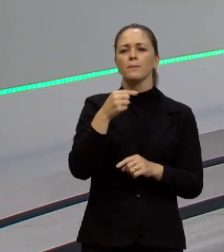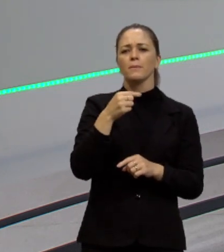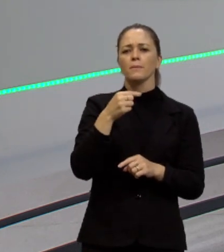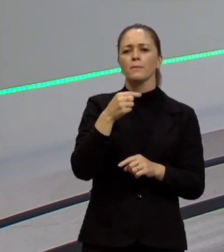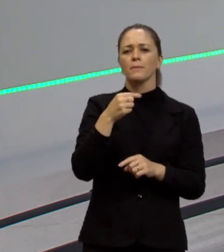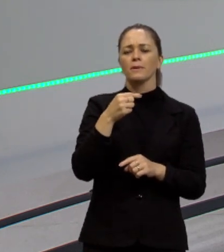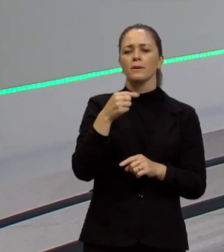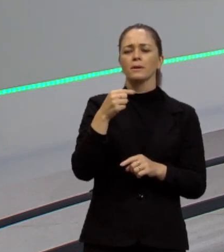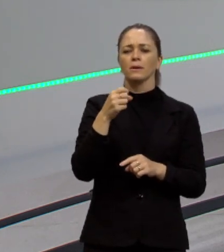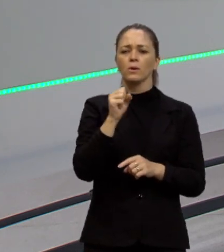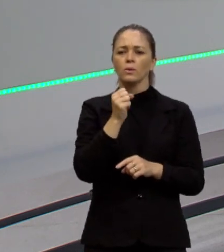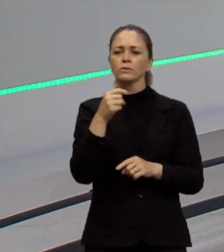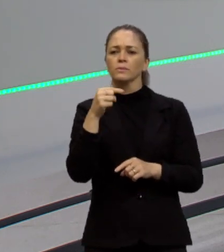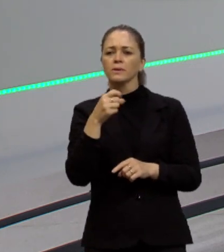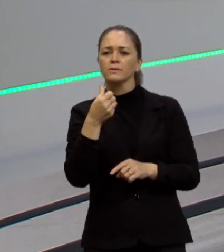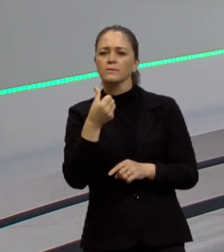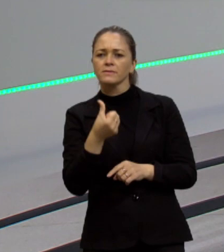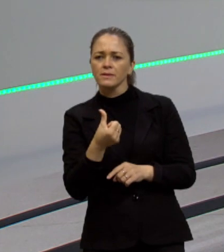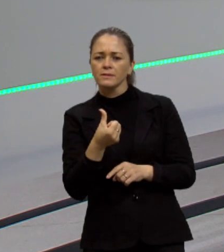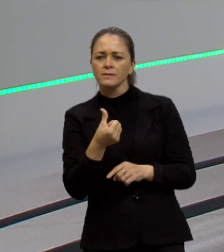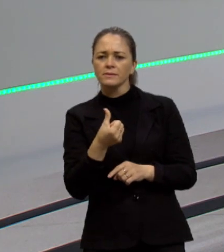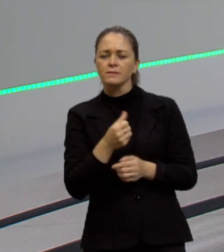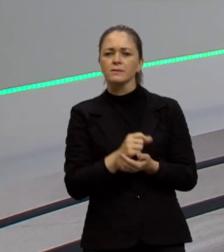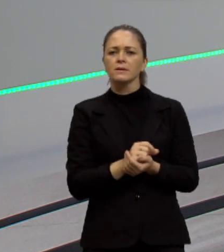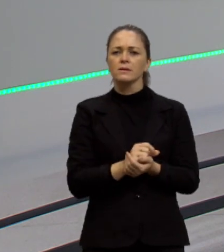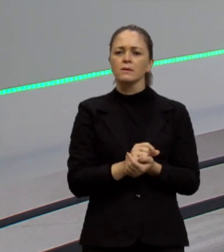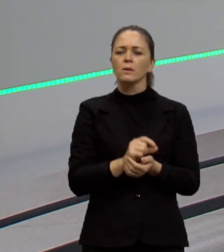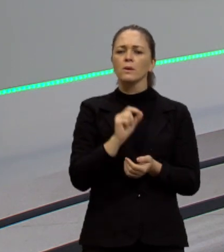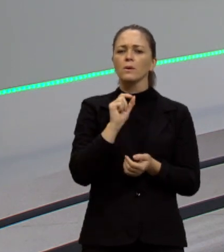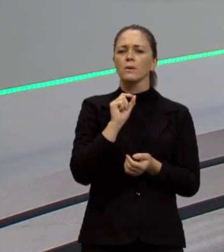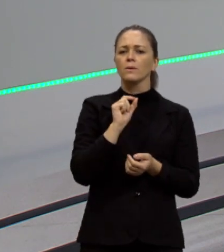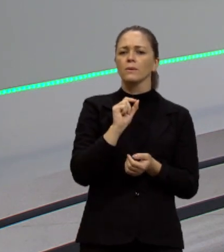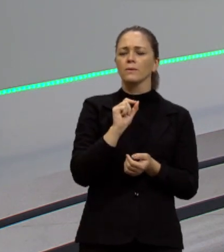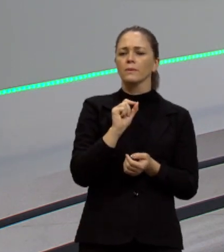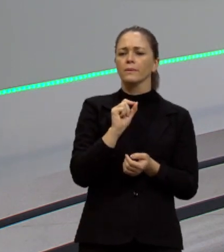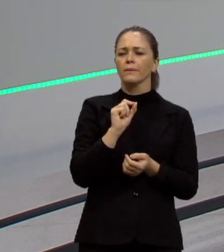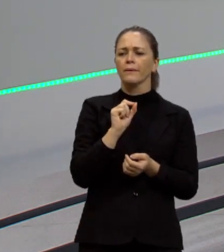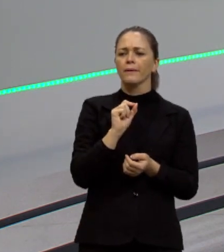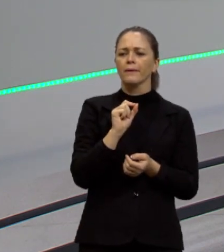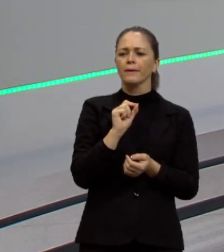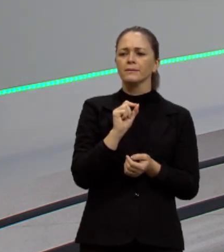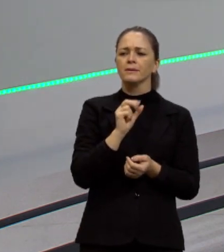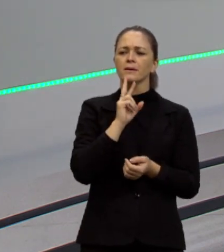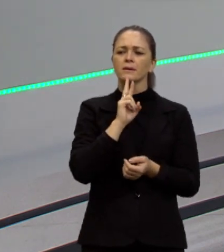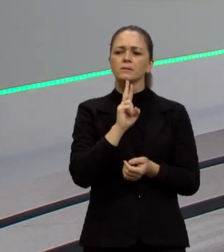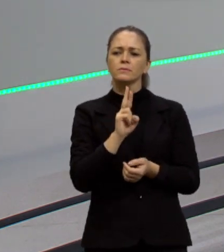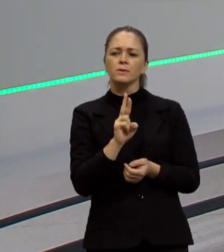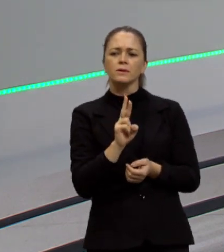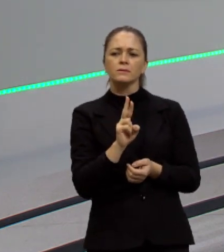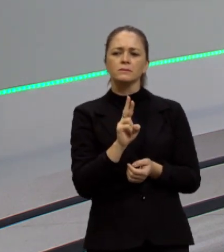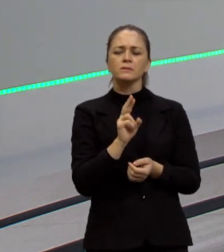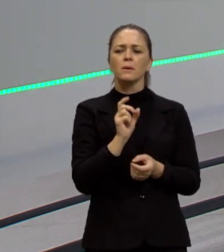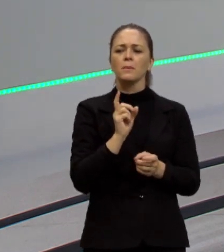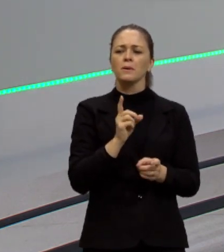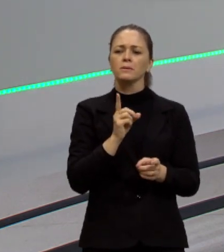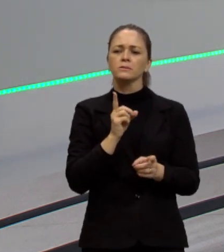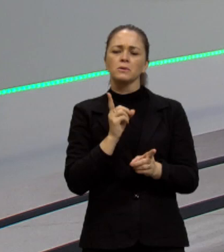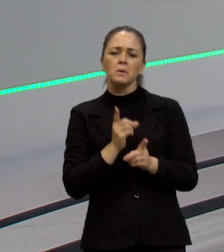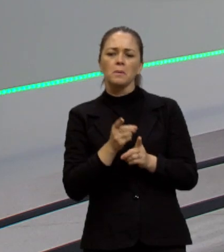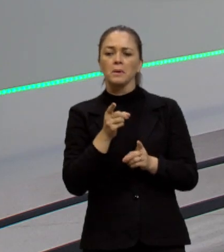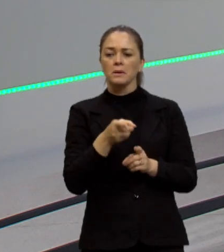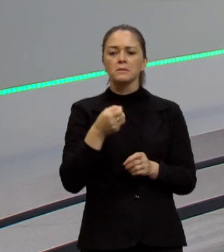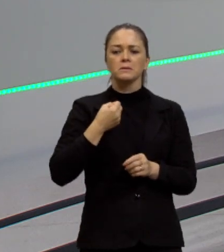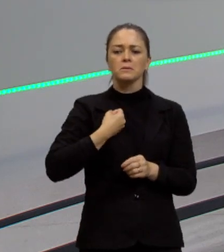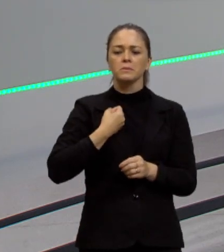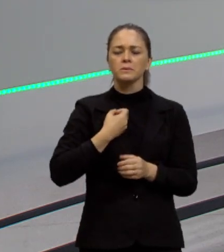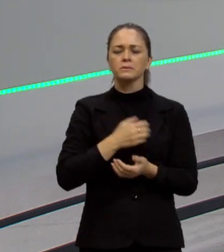por 8 menos 6. Quais são os possíveis valores para esse número? O que que nós